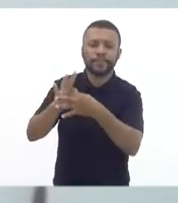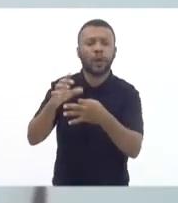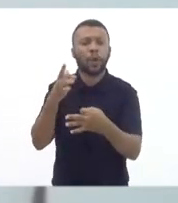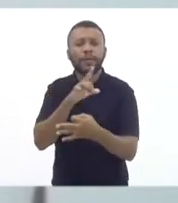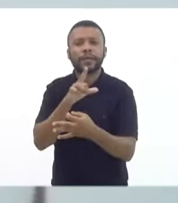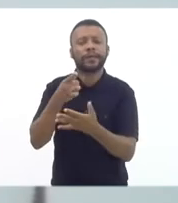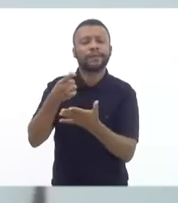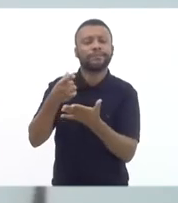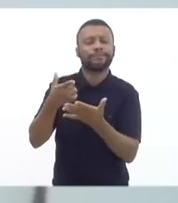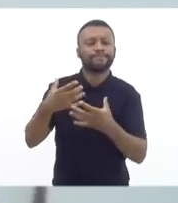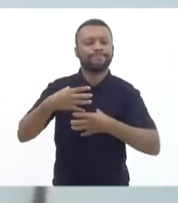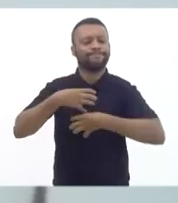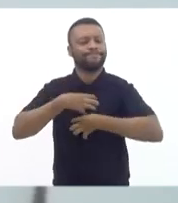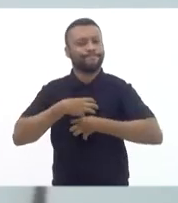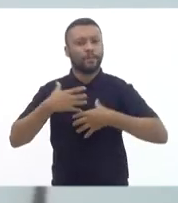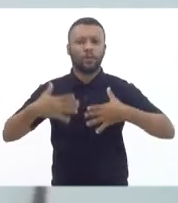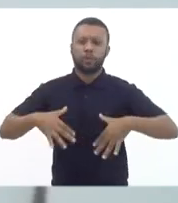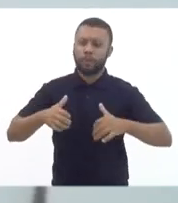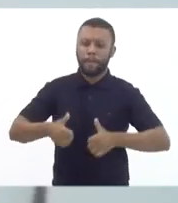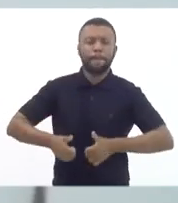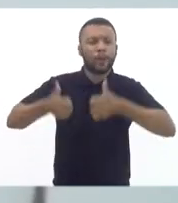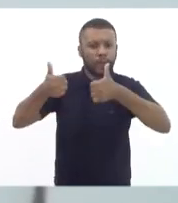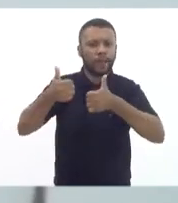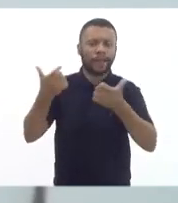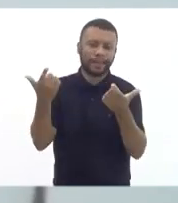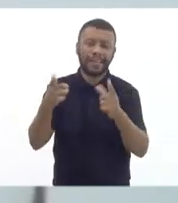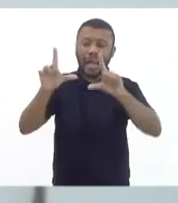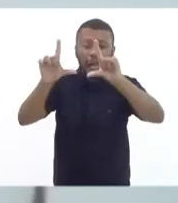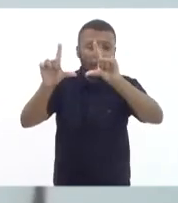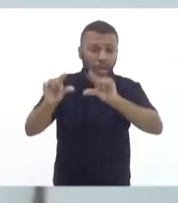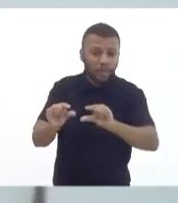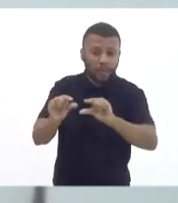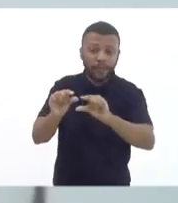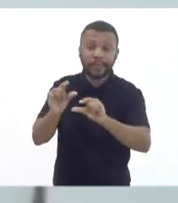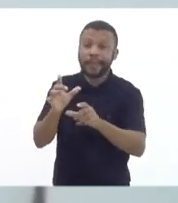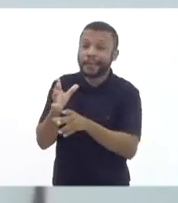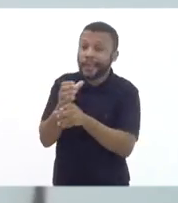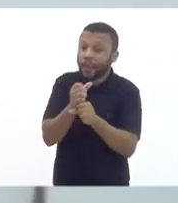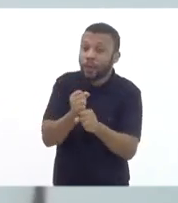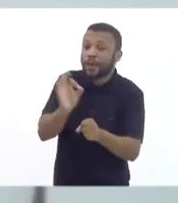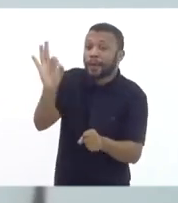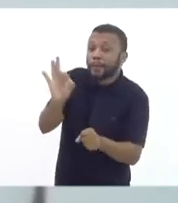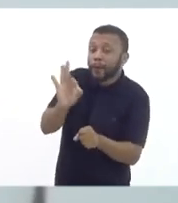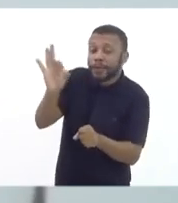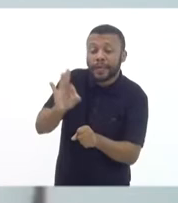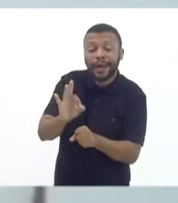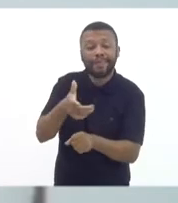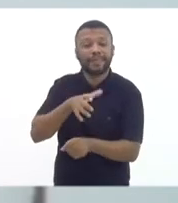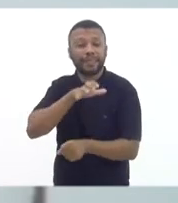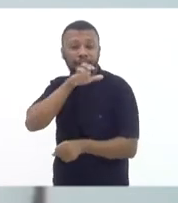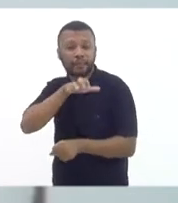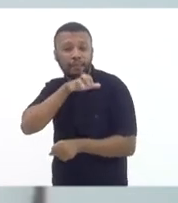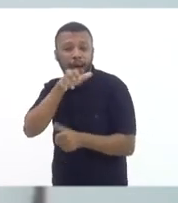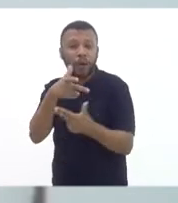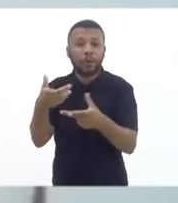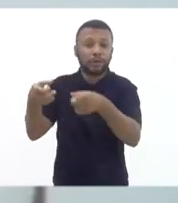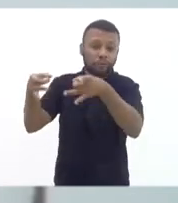uma significativa melhora desses números, porque todos nós sabemos que animal